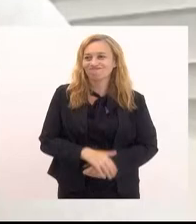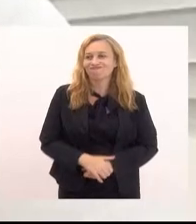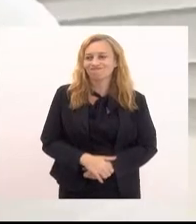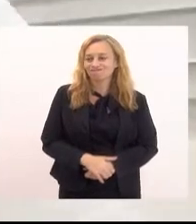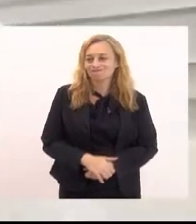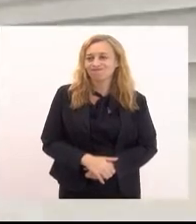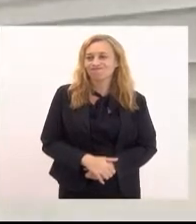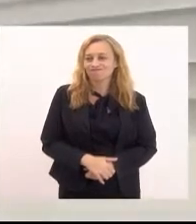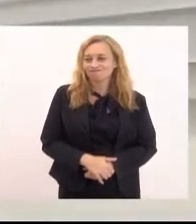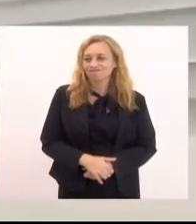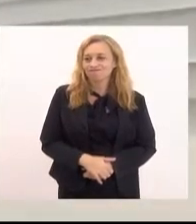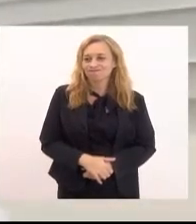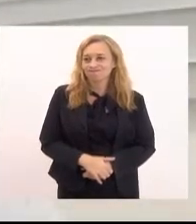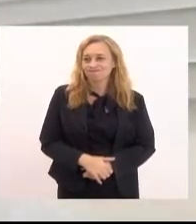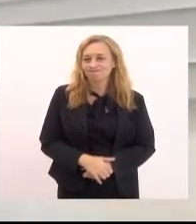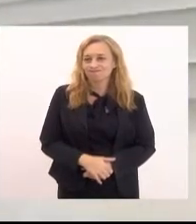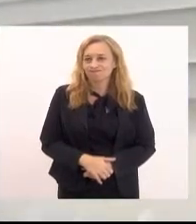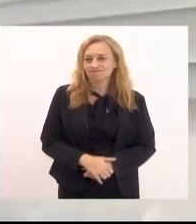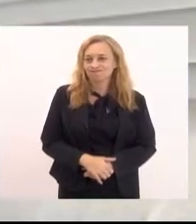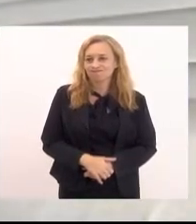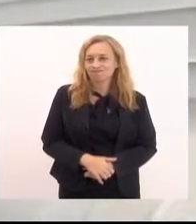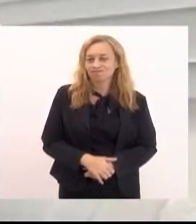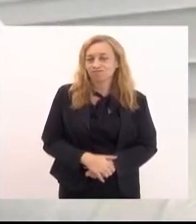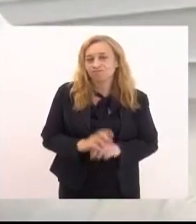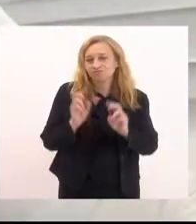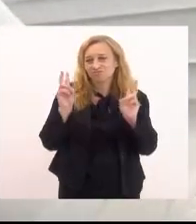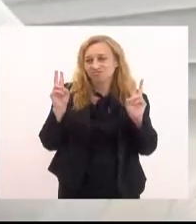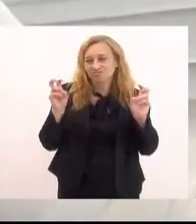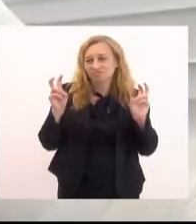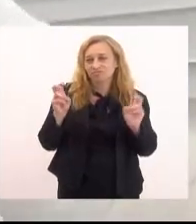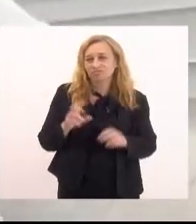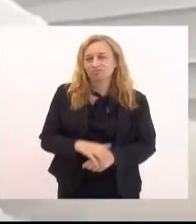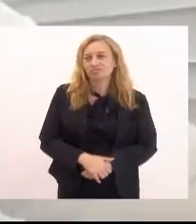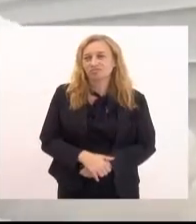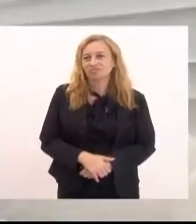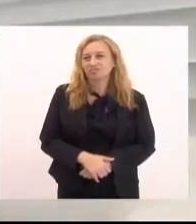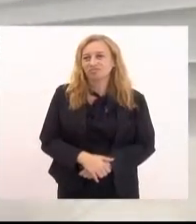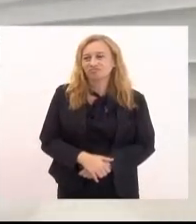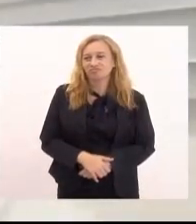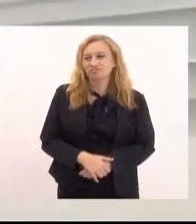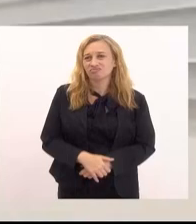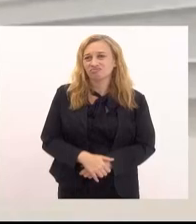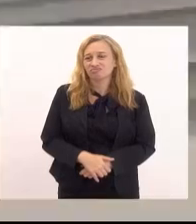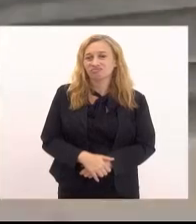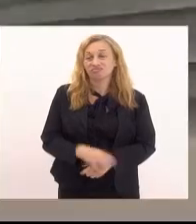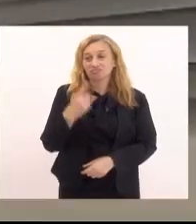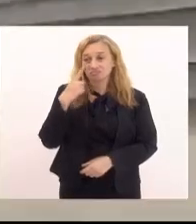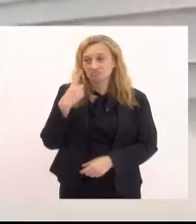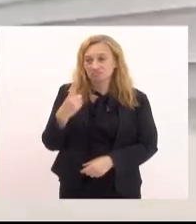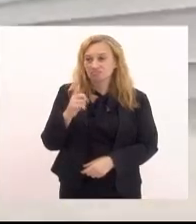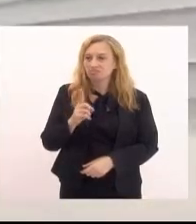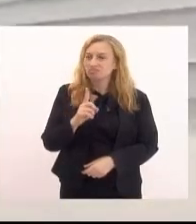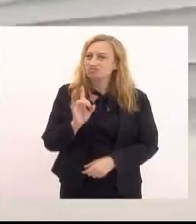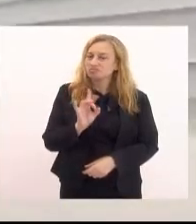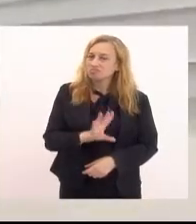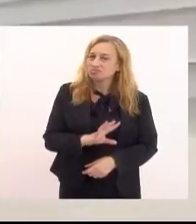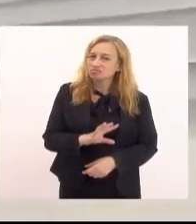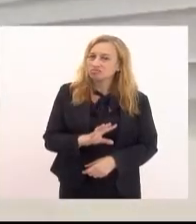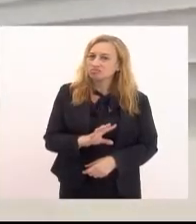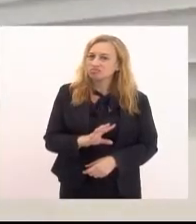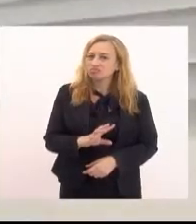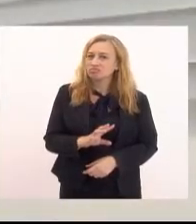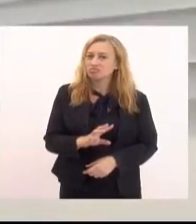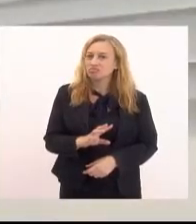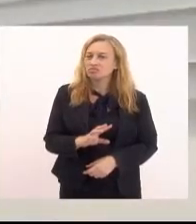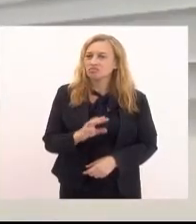né, brutalmente ceifada. Numa situação onde fica muito nítido não só a brutalidade dos